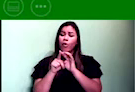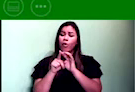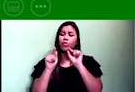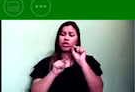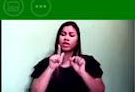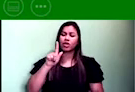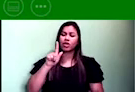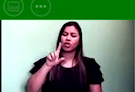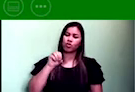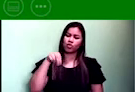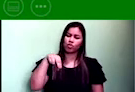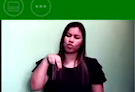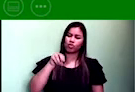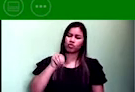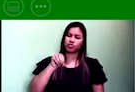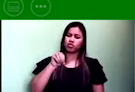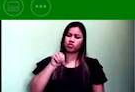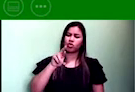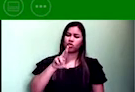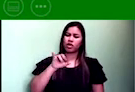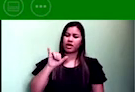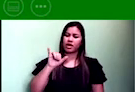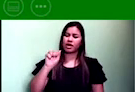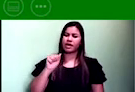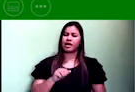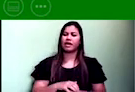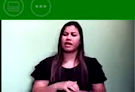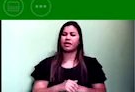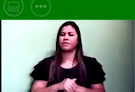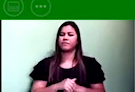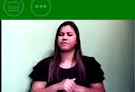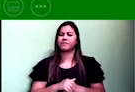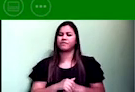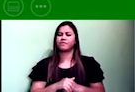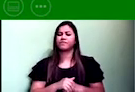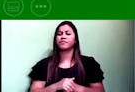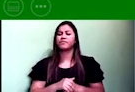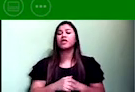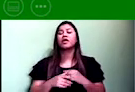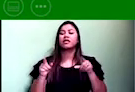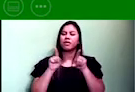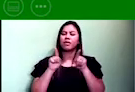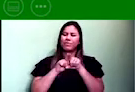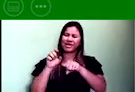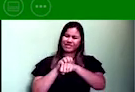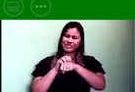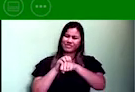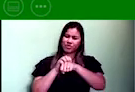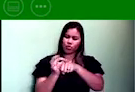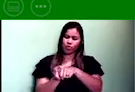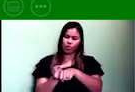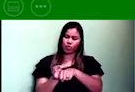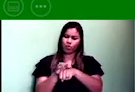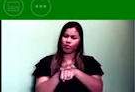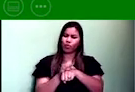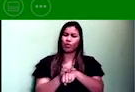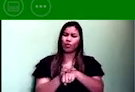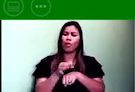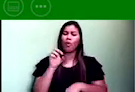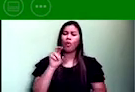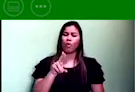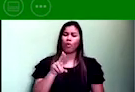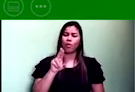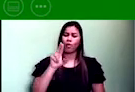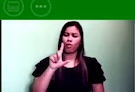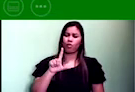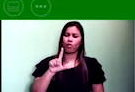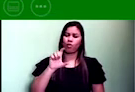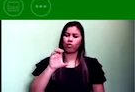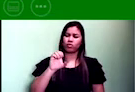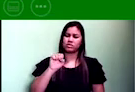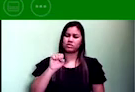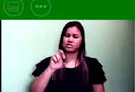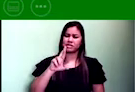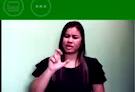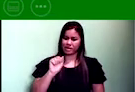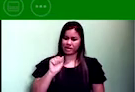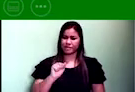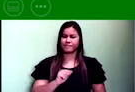coisa. Lesões ulcerificadas, úlceras, na glande peniana, pode ser uma